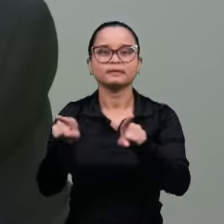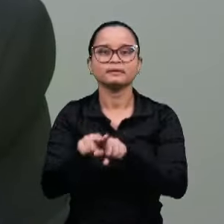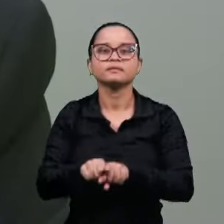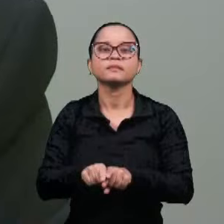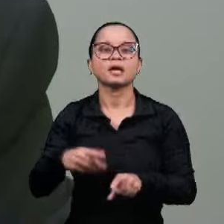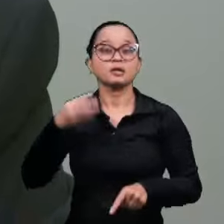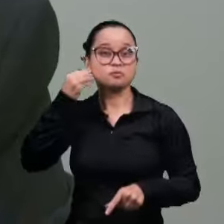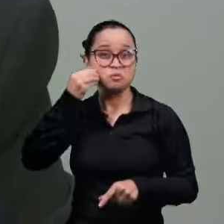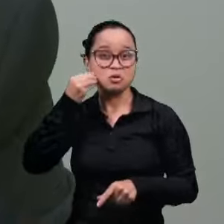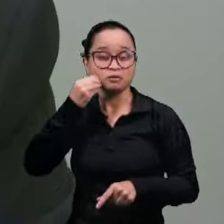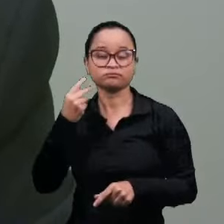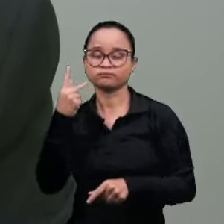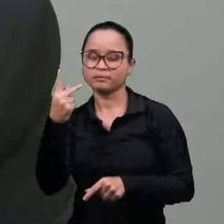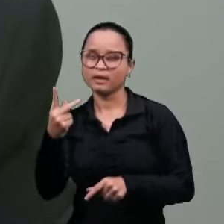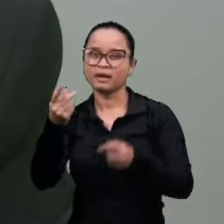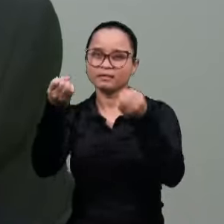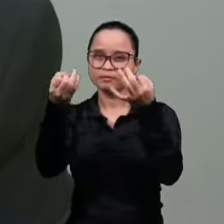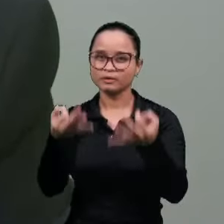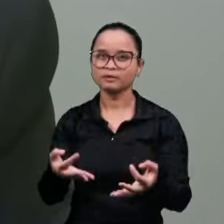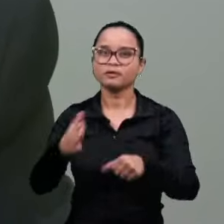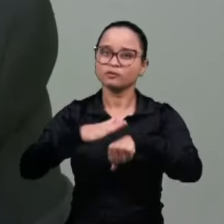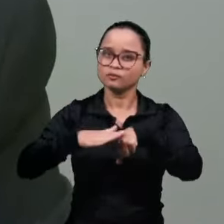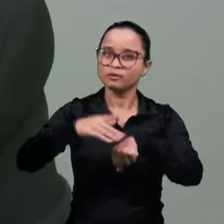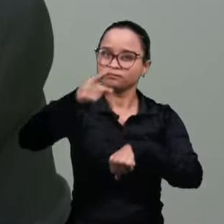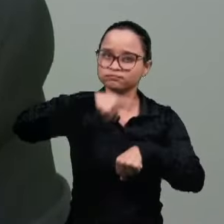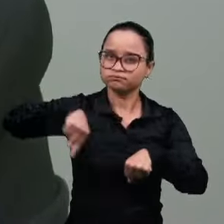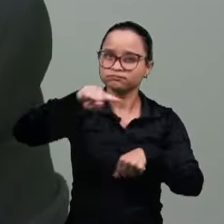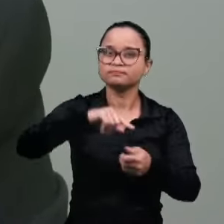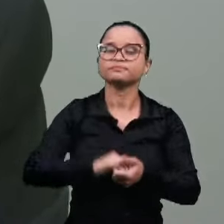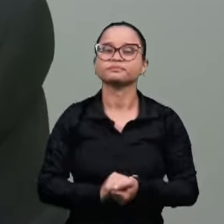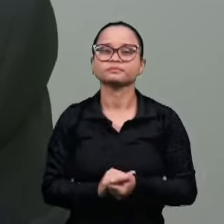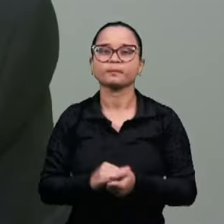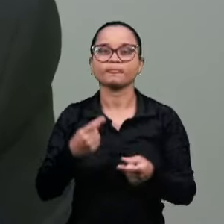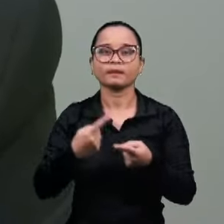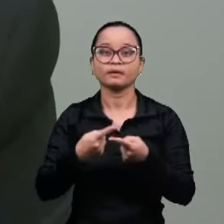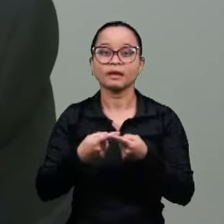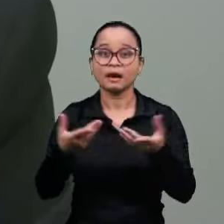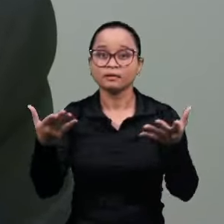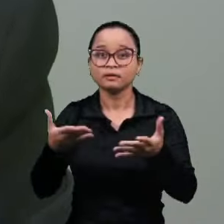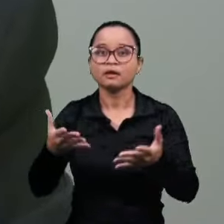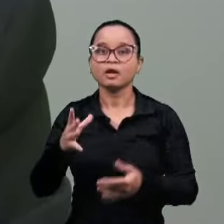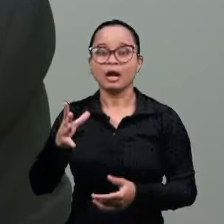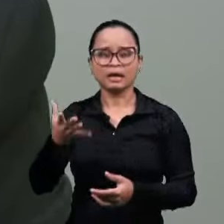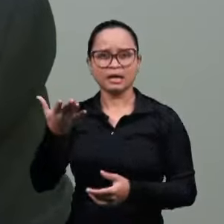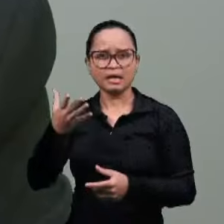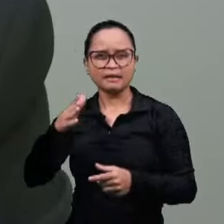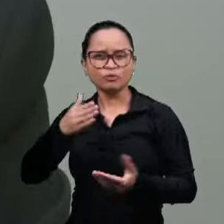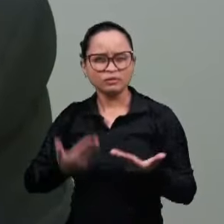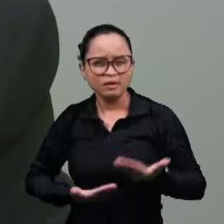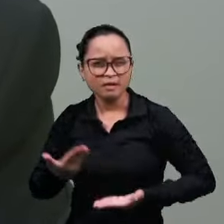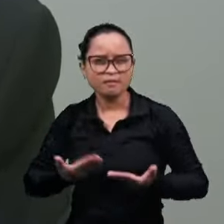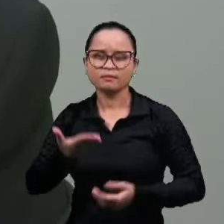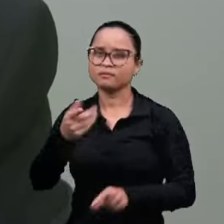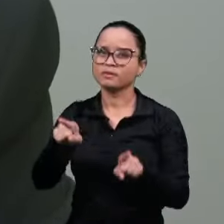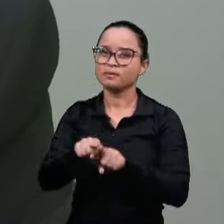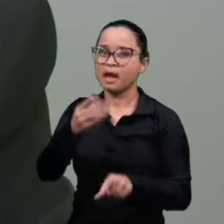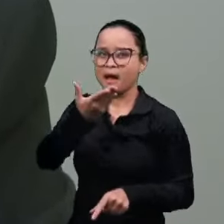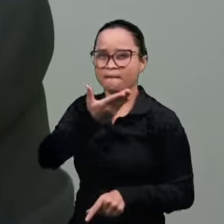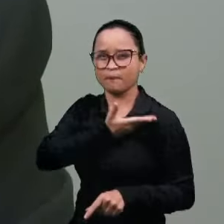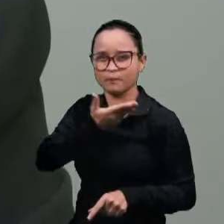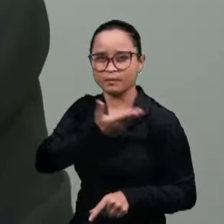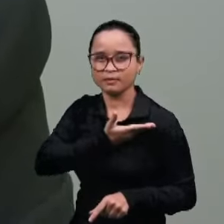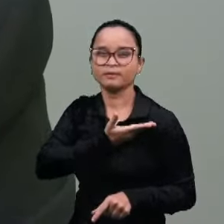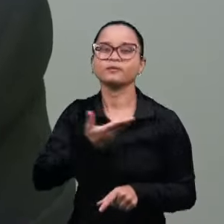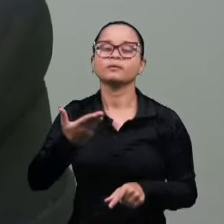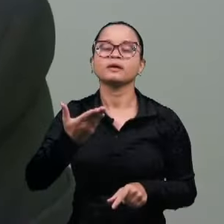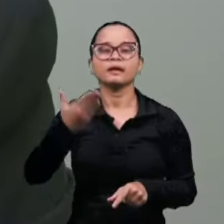suas experiências, né? Conversar conosco para que os queridos irmãos e amigos possam também saber um pouco mais